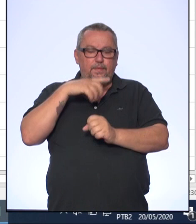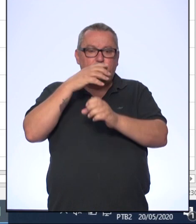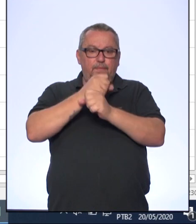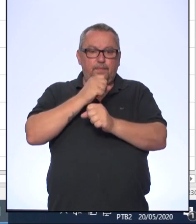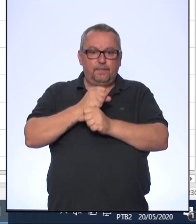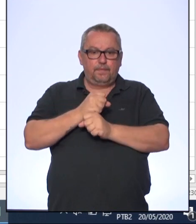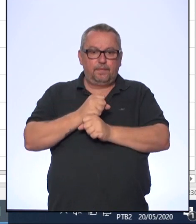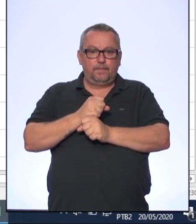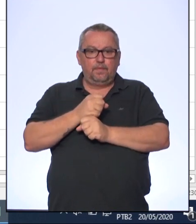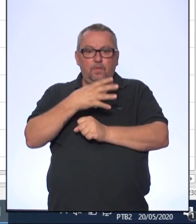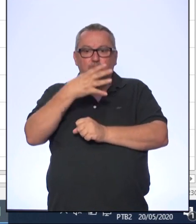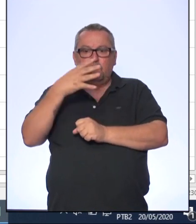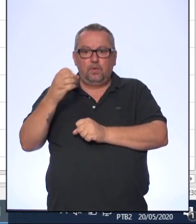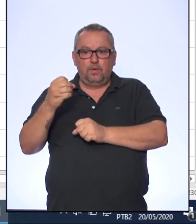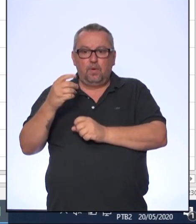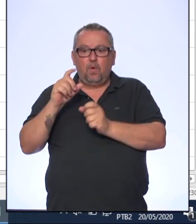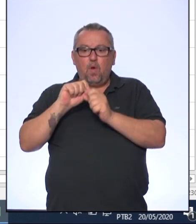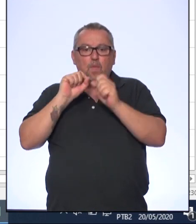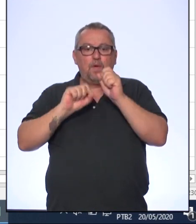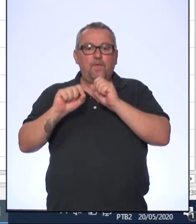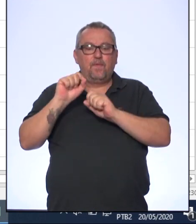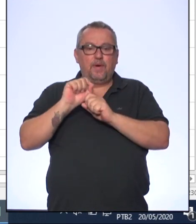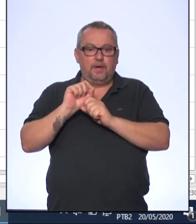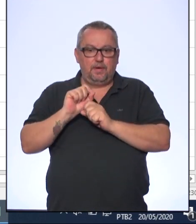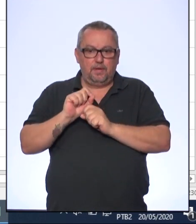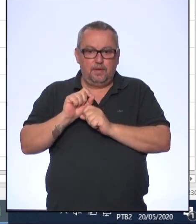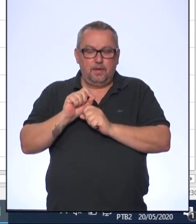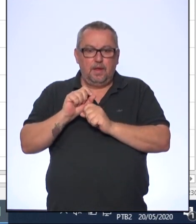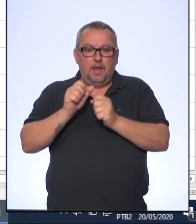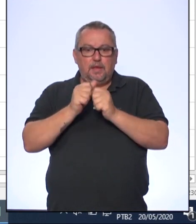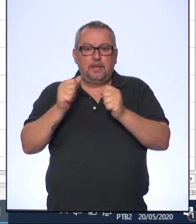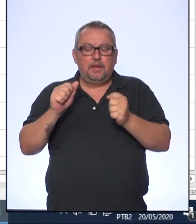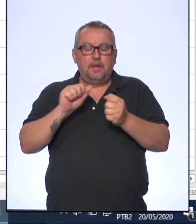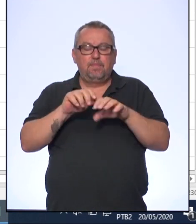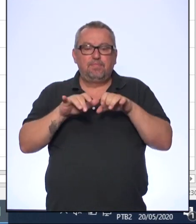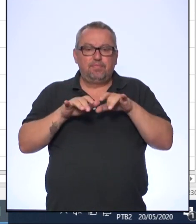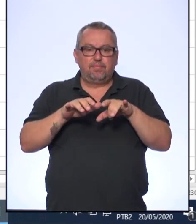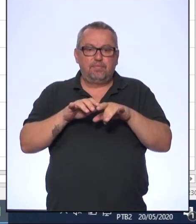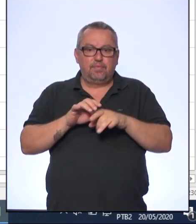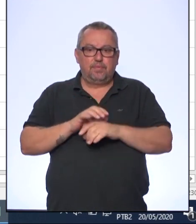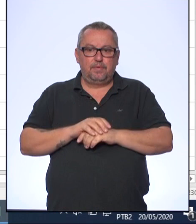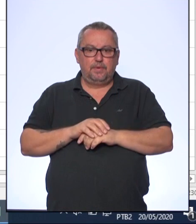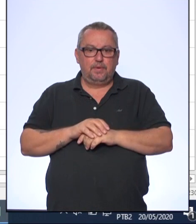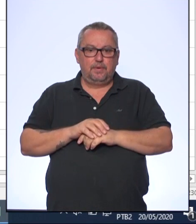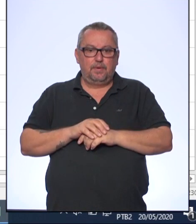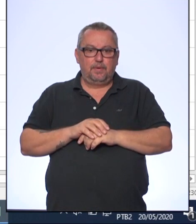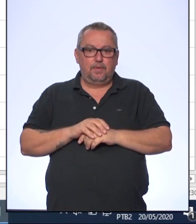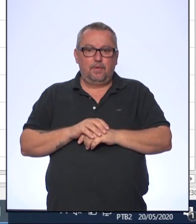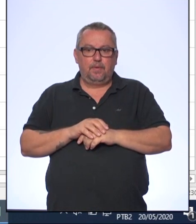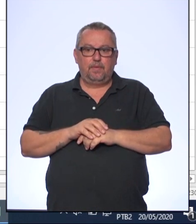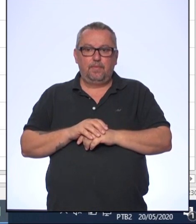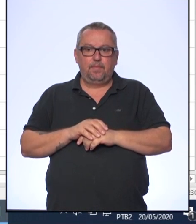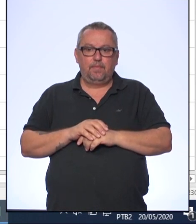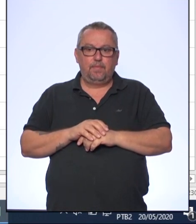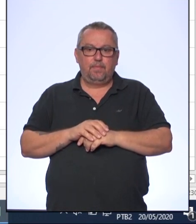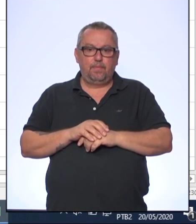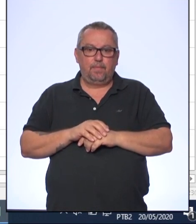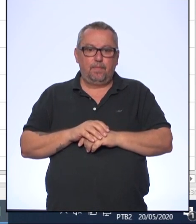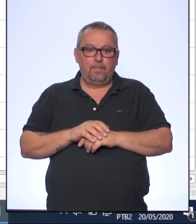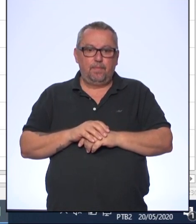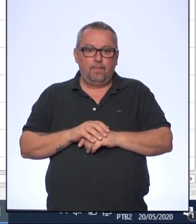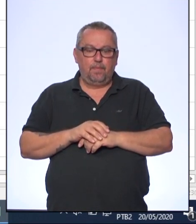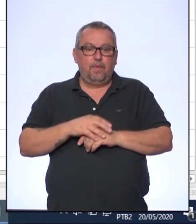tem que aparecer 40. Como que eu posso, sem escrever o 40? Eu posso fazer assim, a gente chama de fórmula. Você